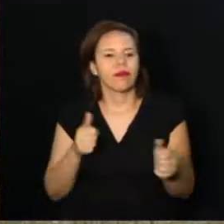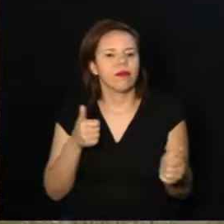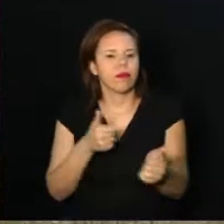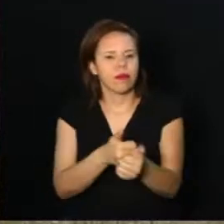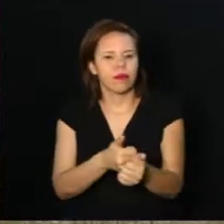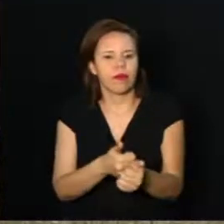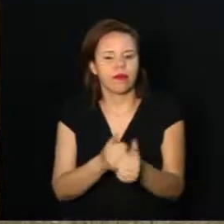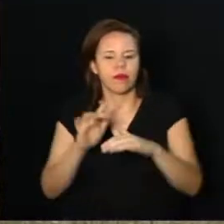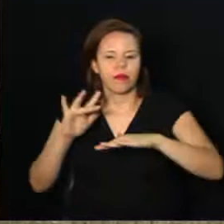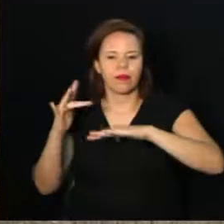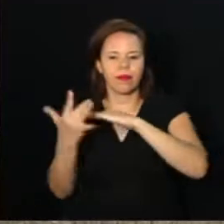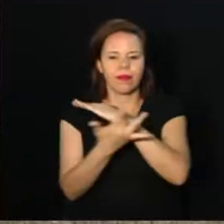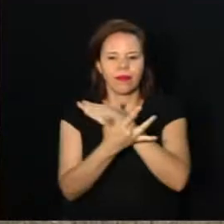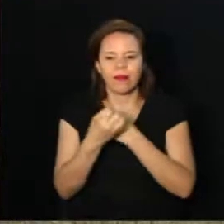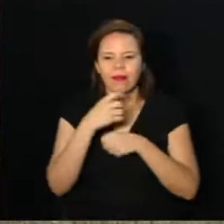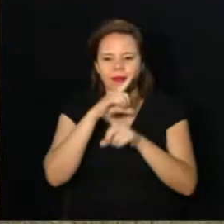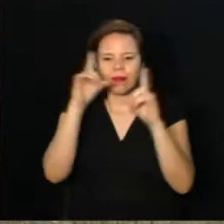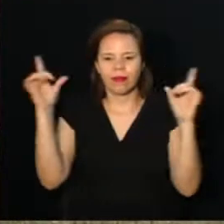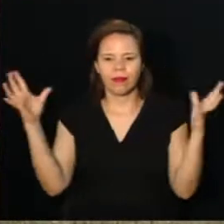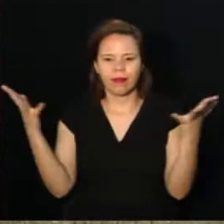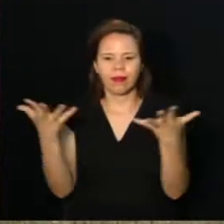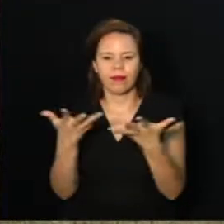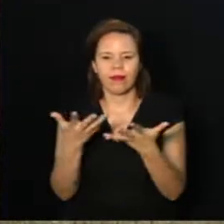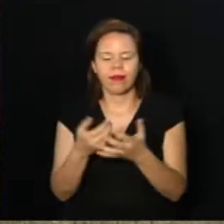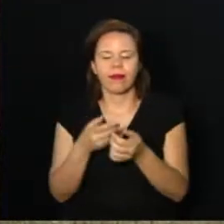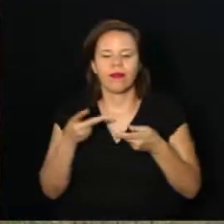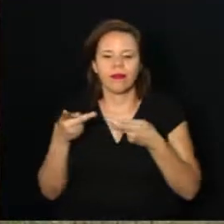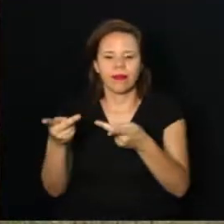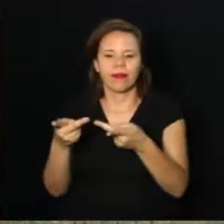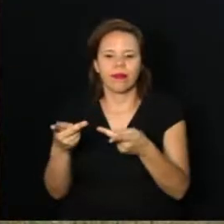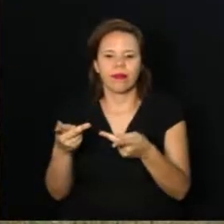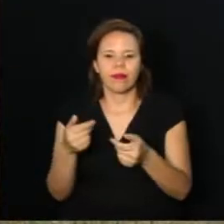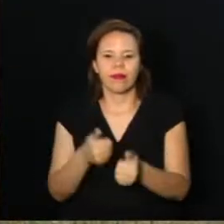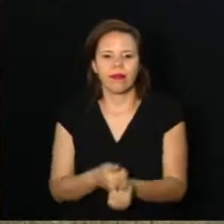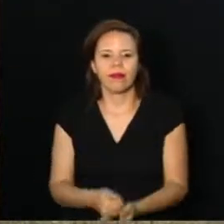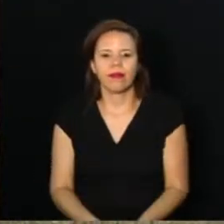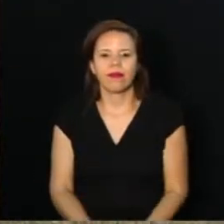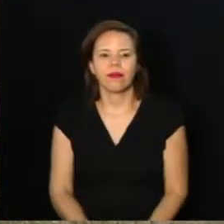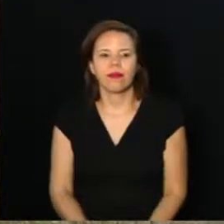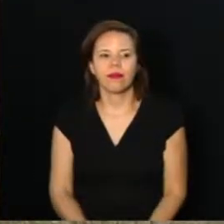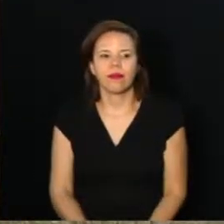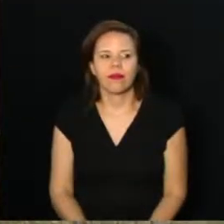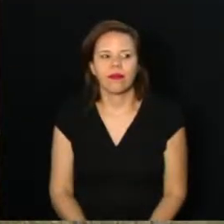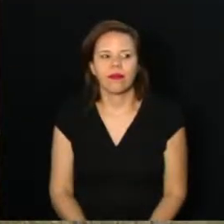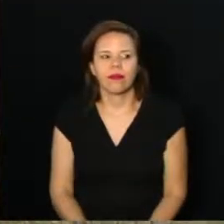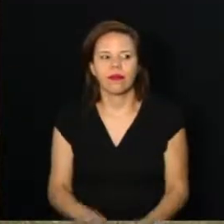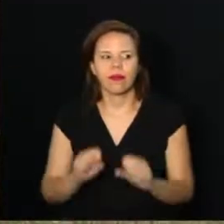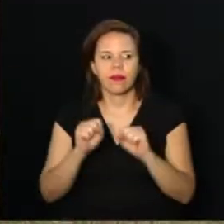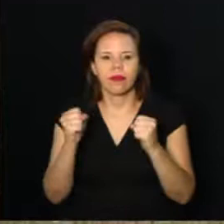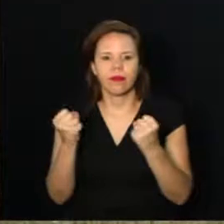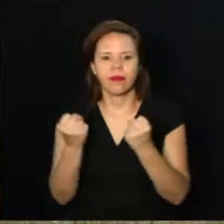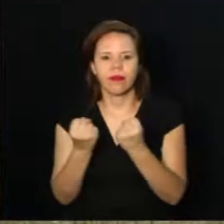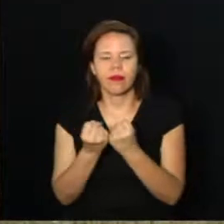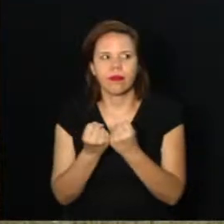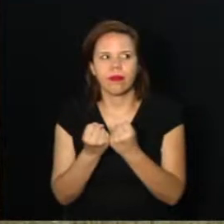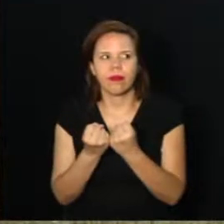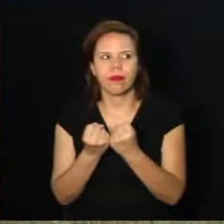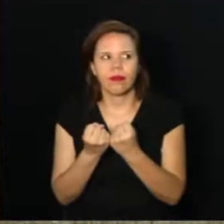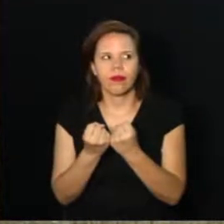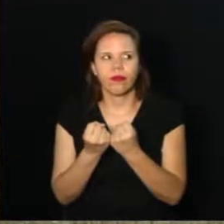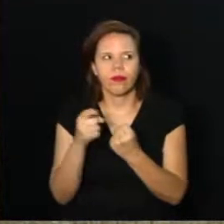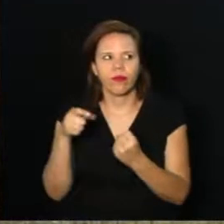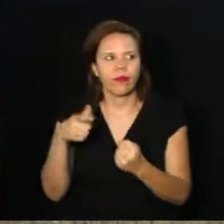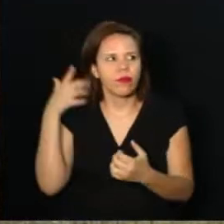pelas redes sociais. Um bom dia a todos e convidamos vocês a um simpósio, que é um simpósio